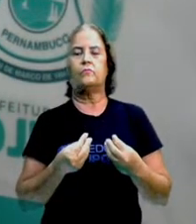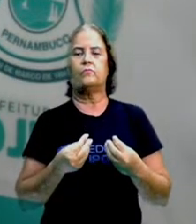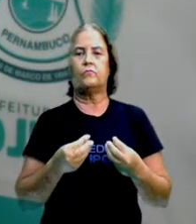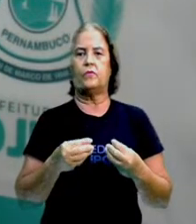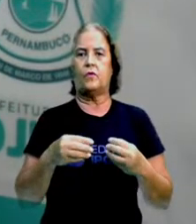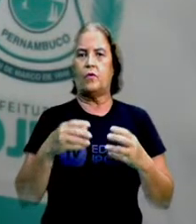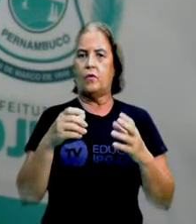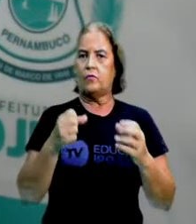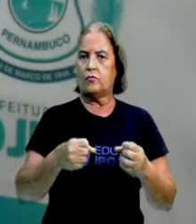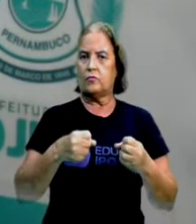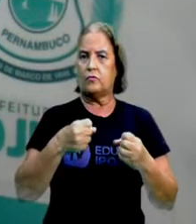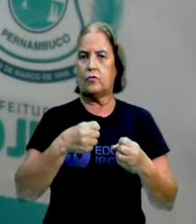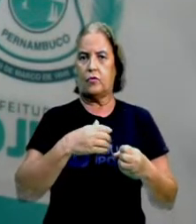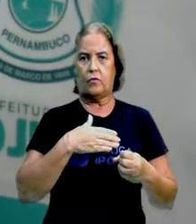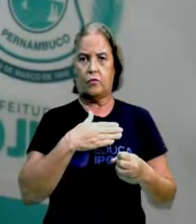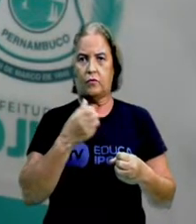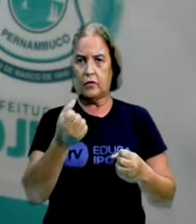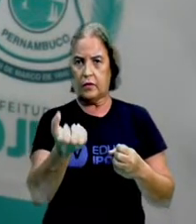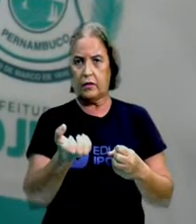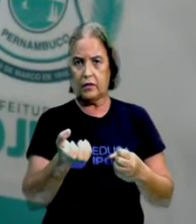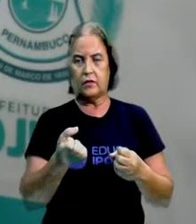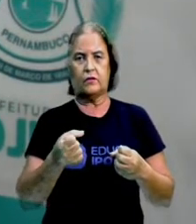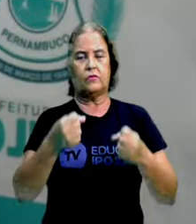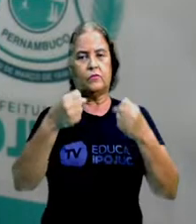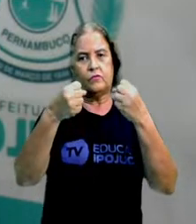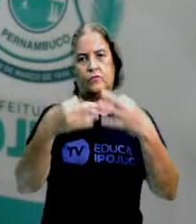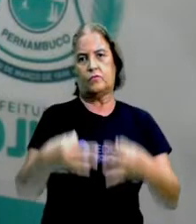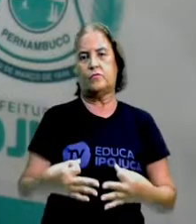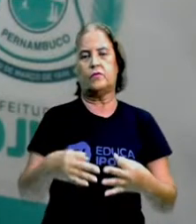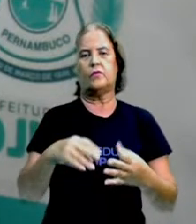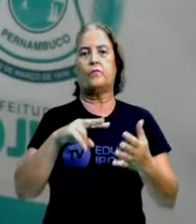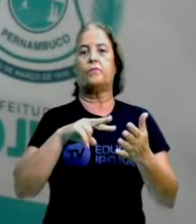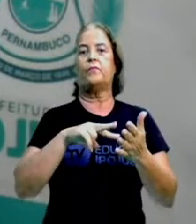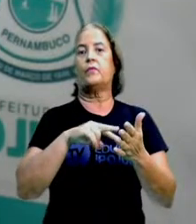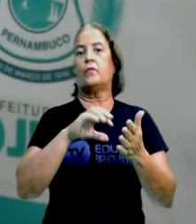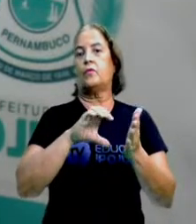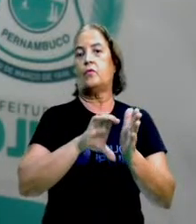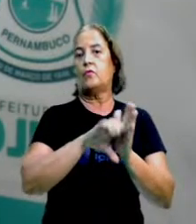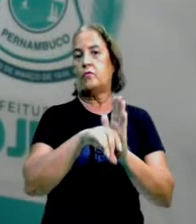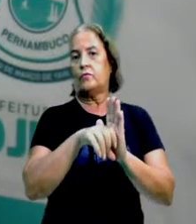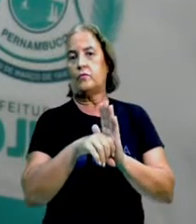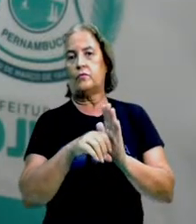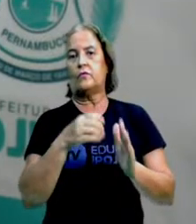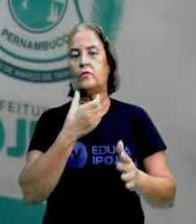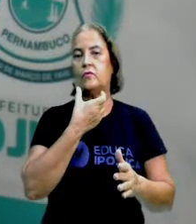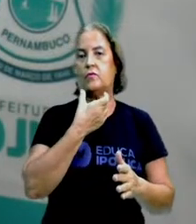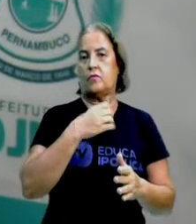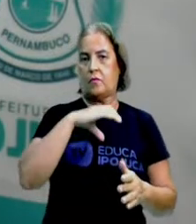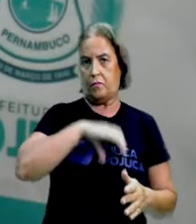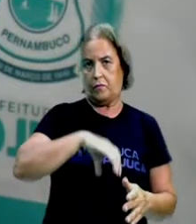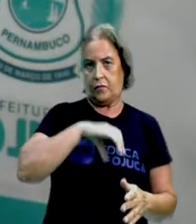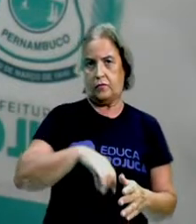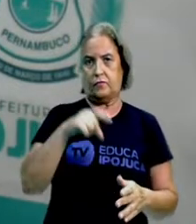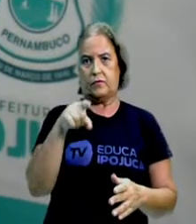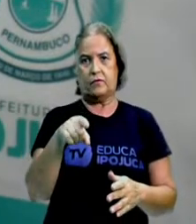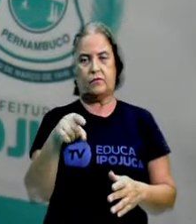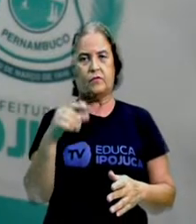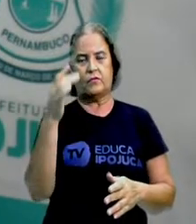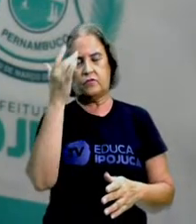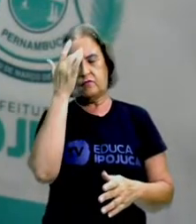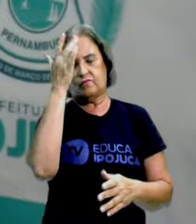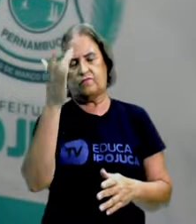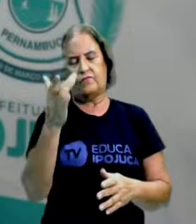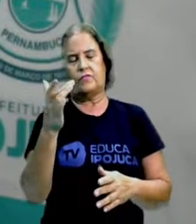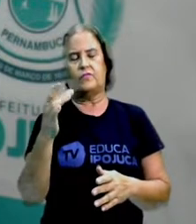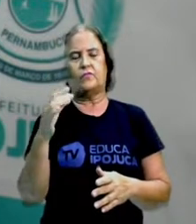de passar para vocês o conceito em português para que vocês tenham mais facilidade na hora de aprender o conteúdo em